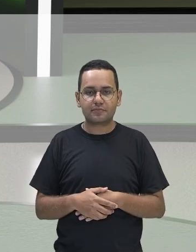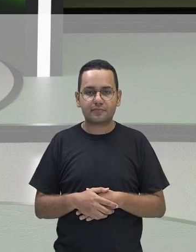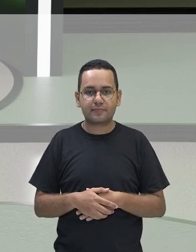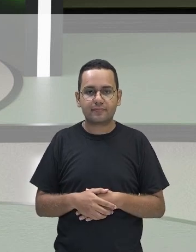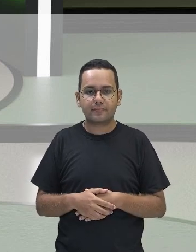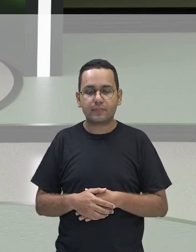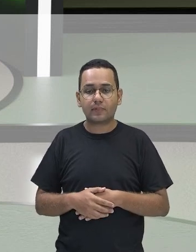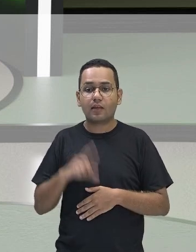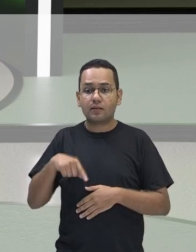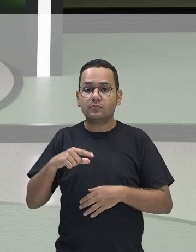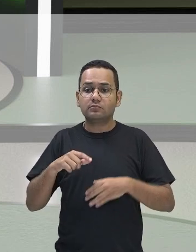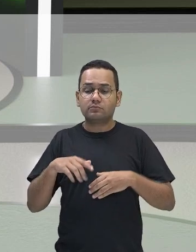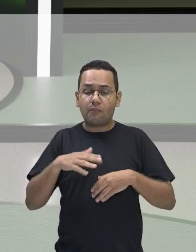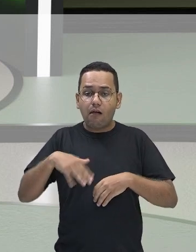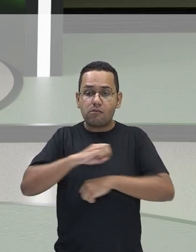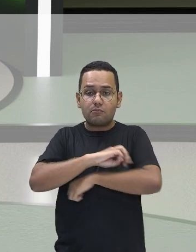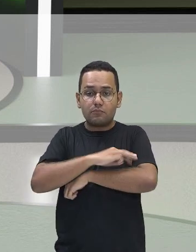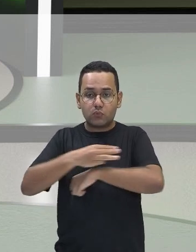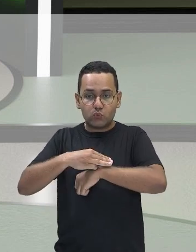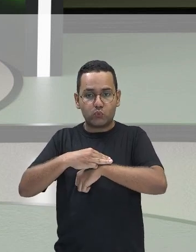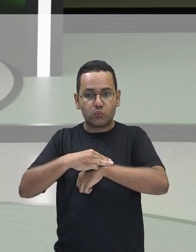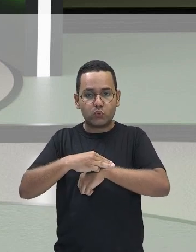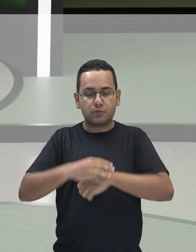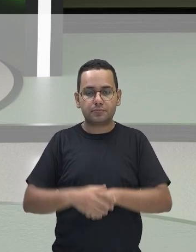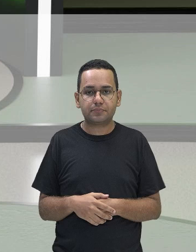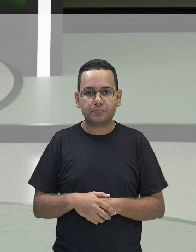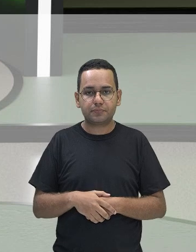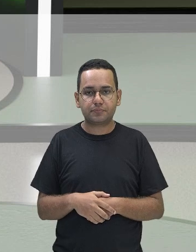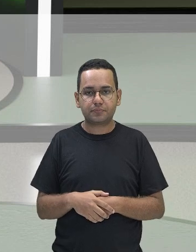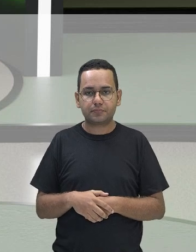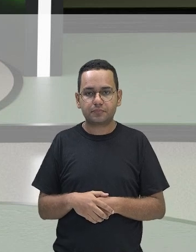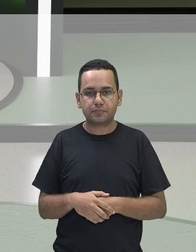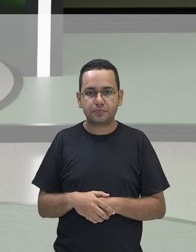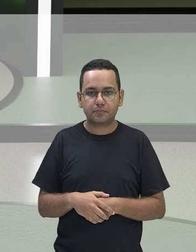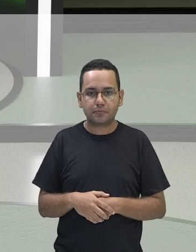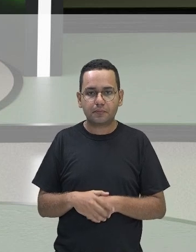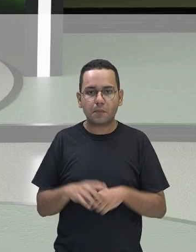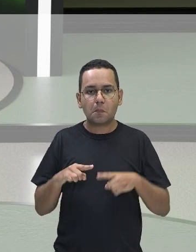muscular que conecta o útero ao exterior do corpo. É também o canal do parto, por onde o